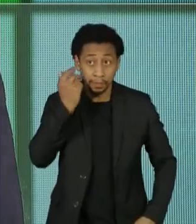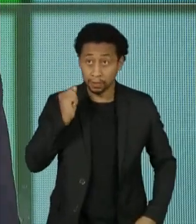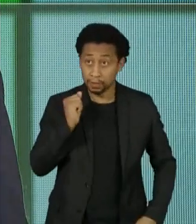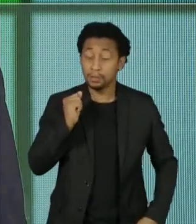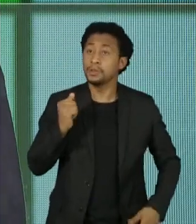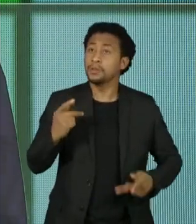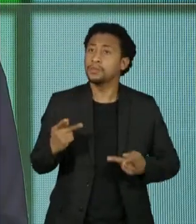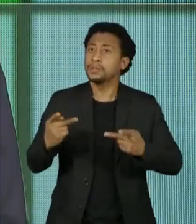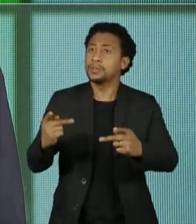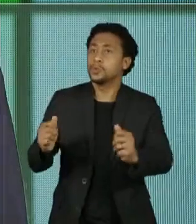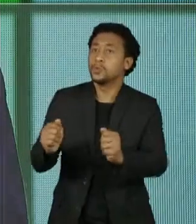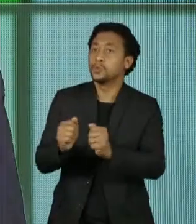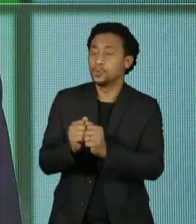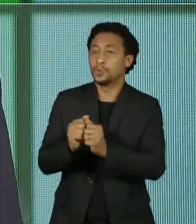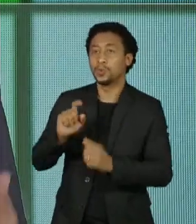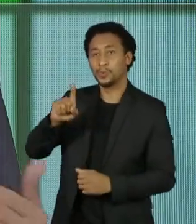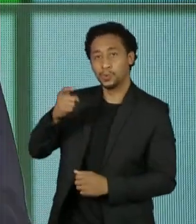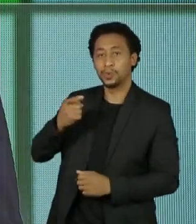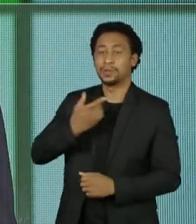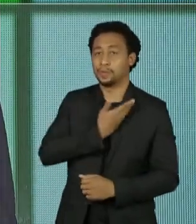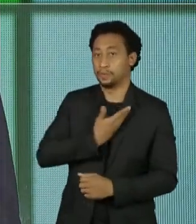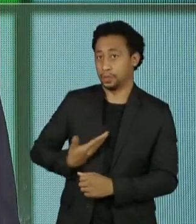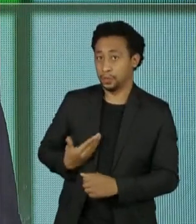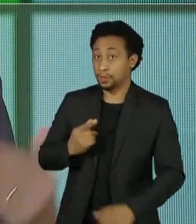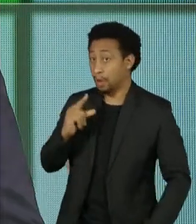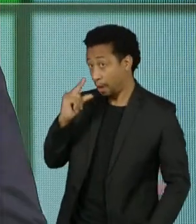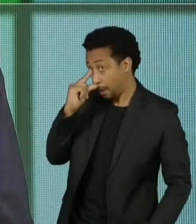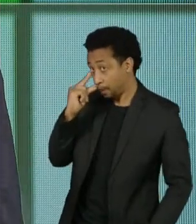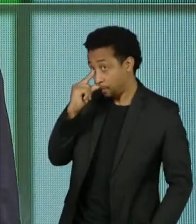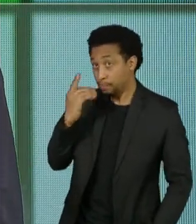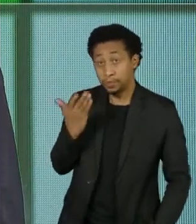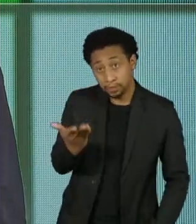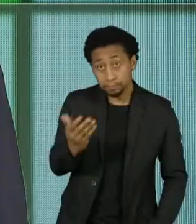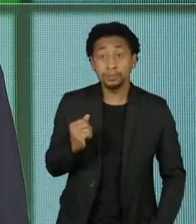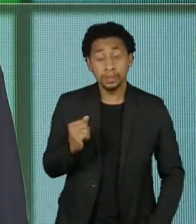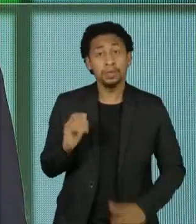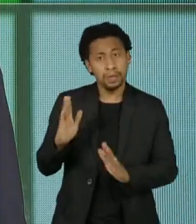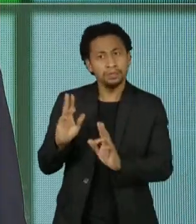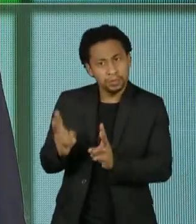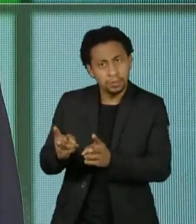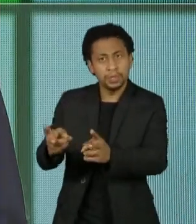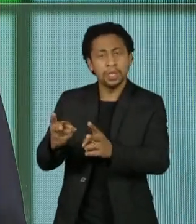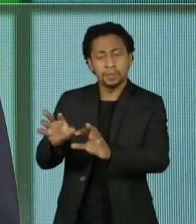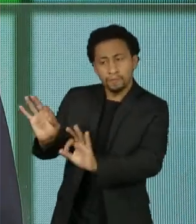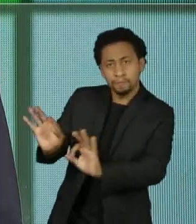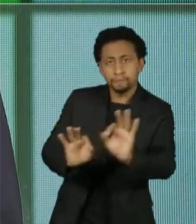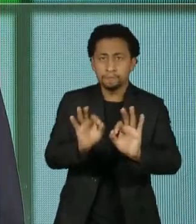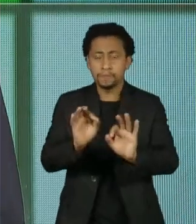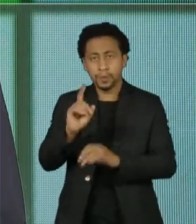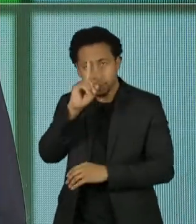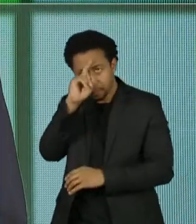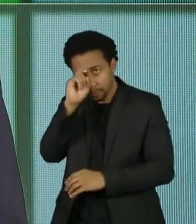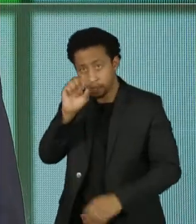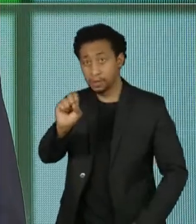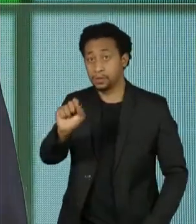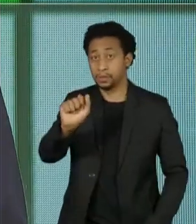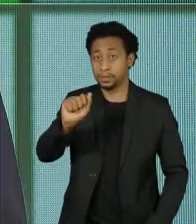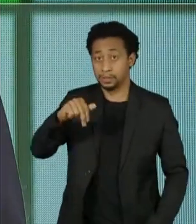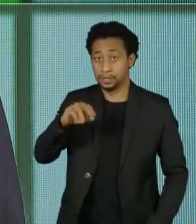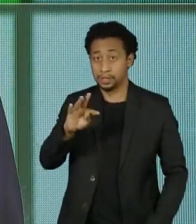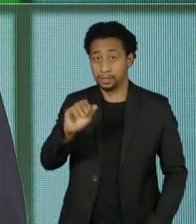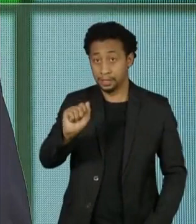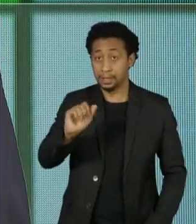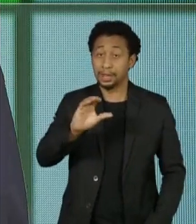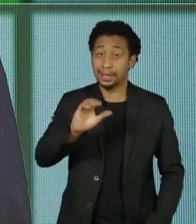com o ex-governador Geraldo Alckmin, que tem uma relação histórica com as Santas Casas. E o que eu ouço em relação às